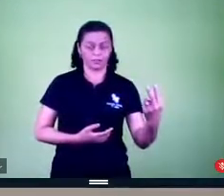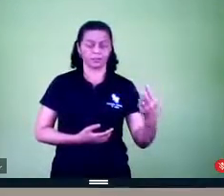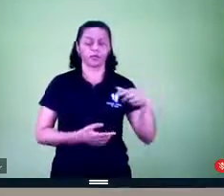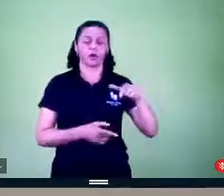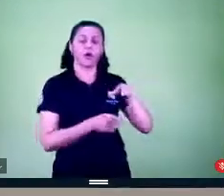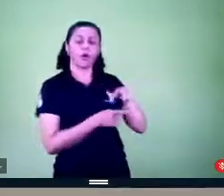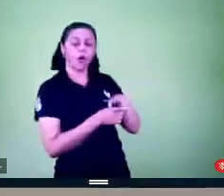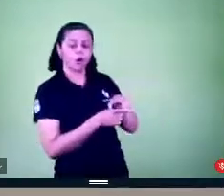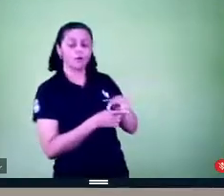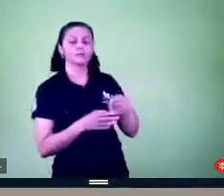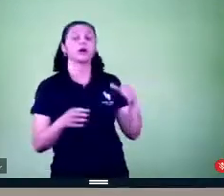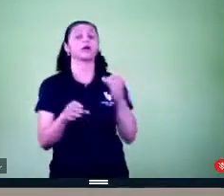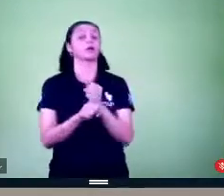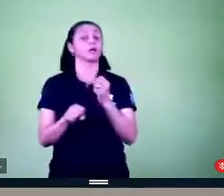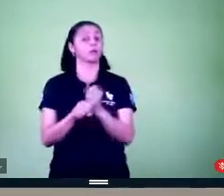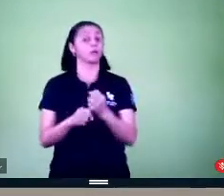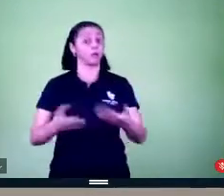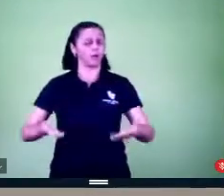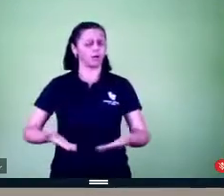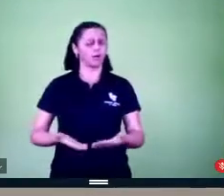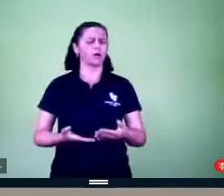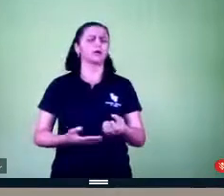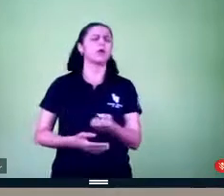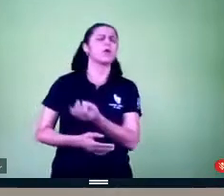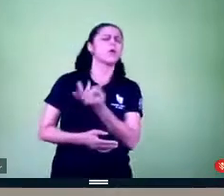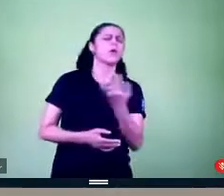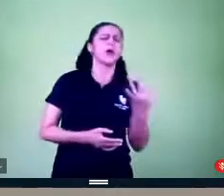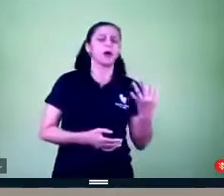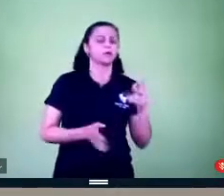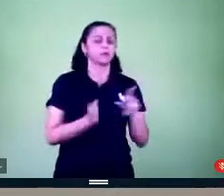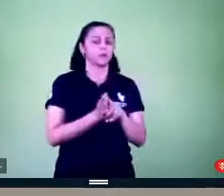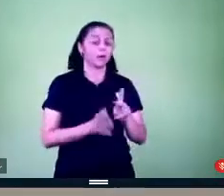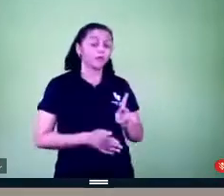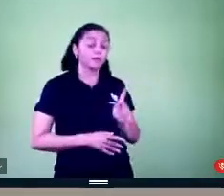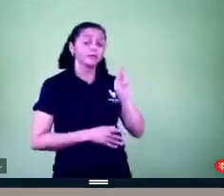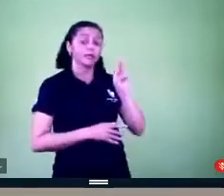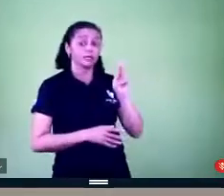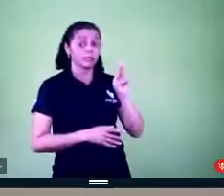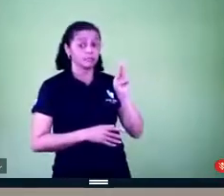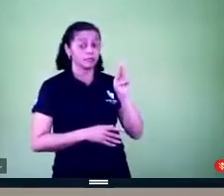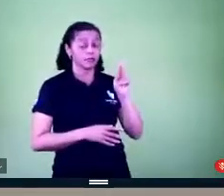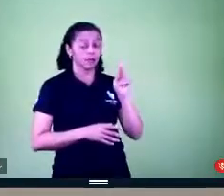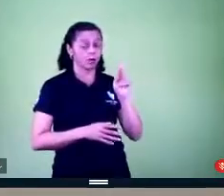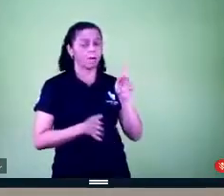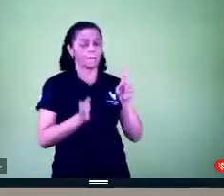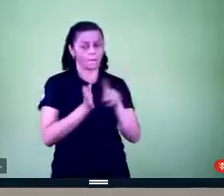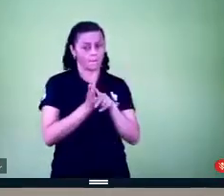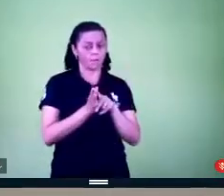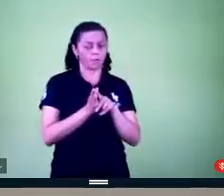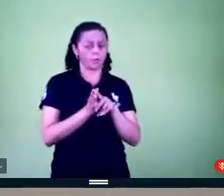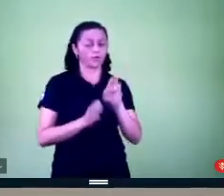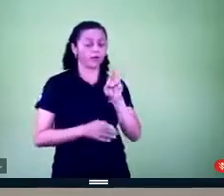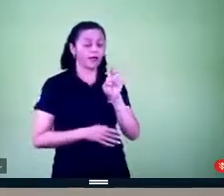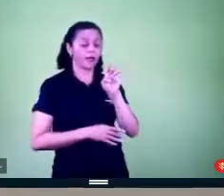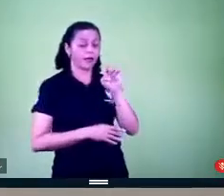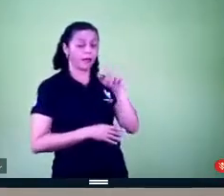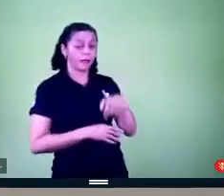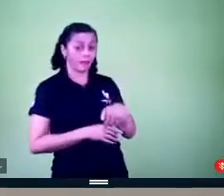a tensão em cima dessa minha resistência equivalente. Quanto que seria a tensão aqui em